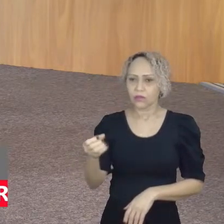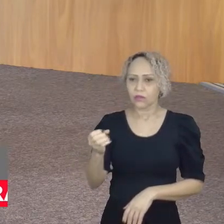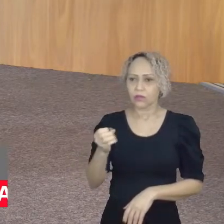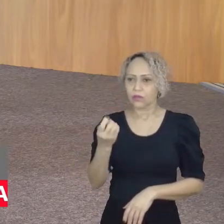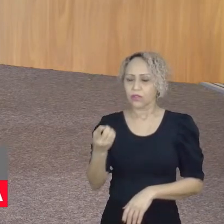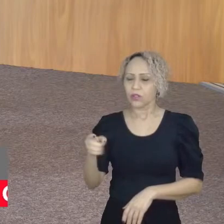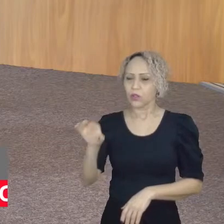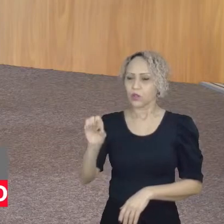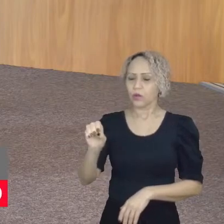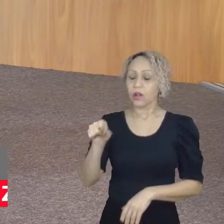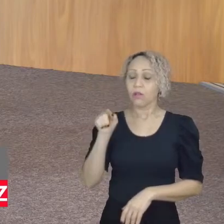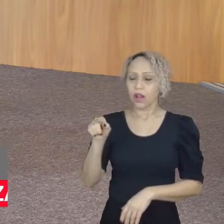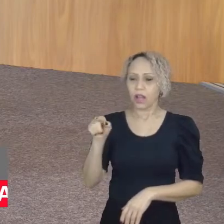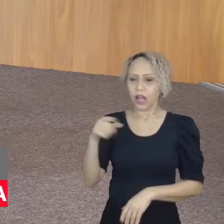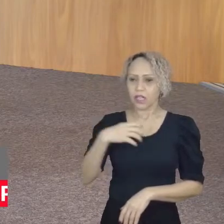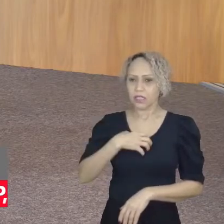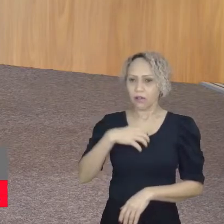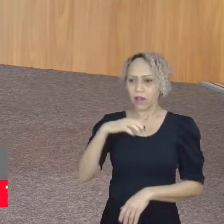lá em Salvador.